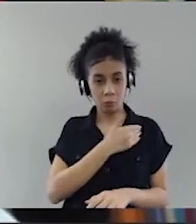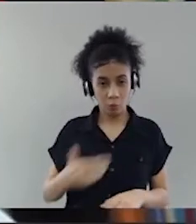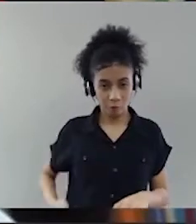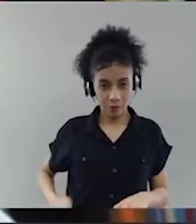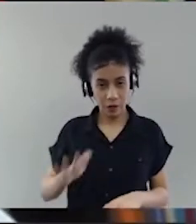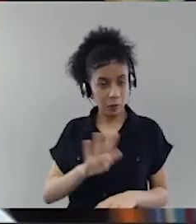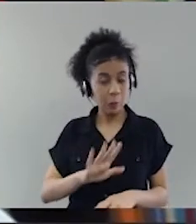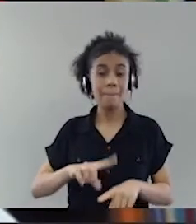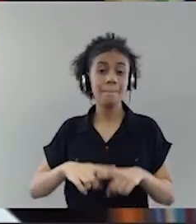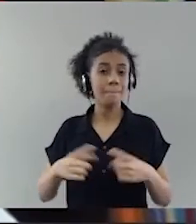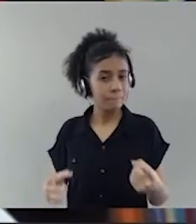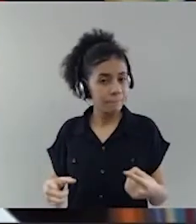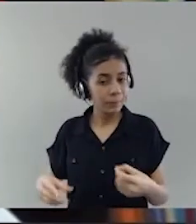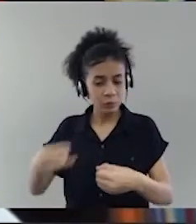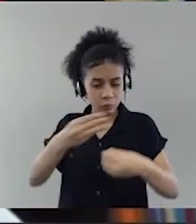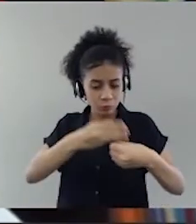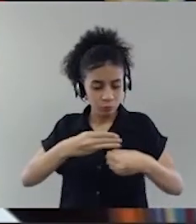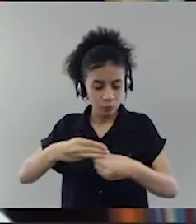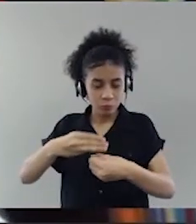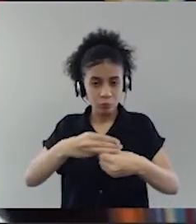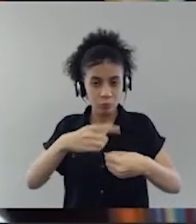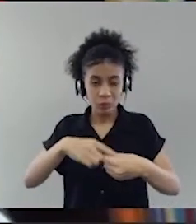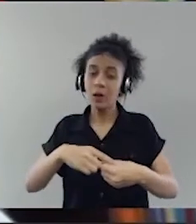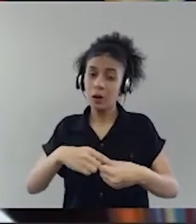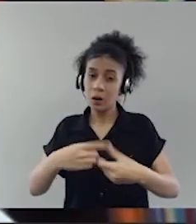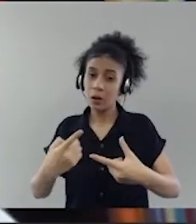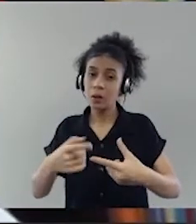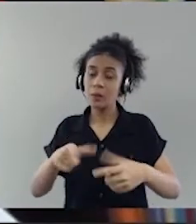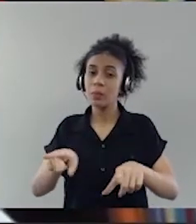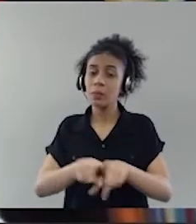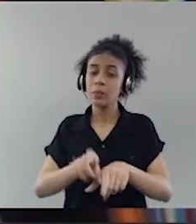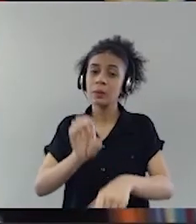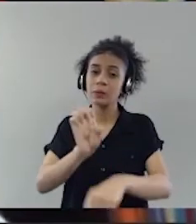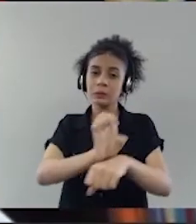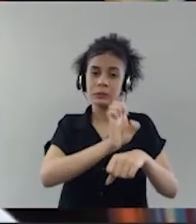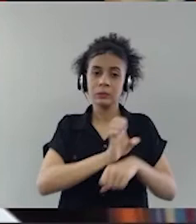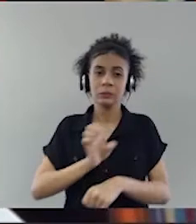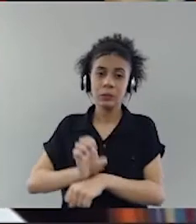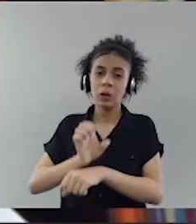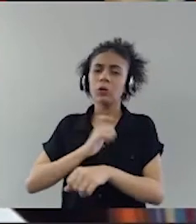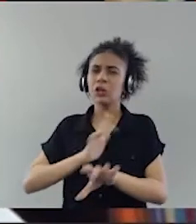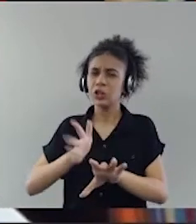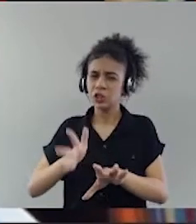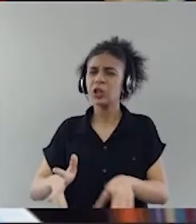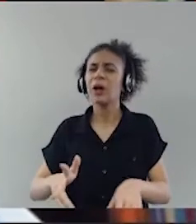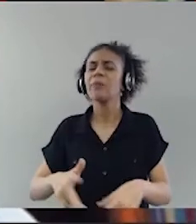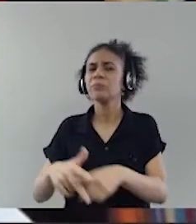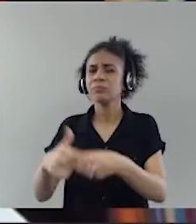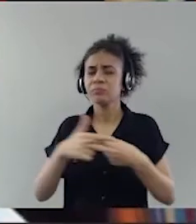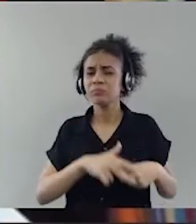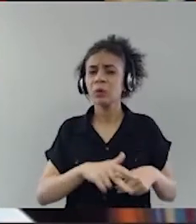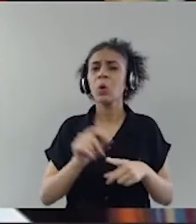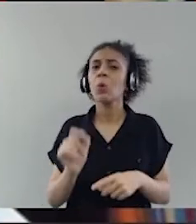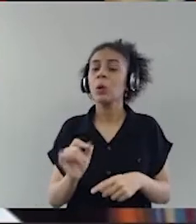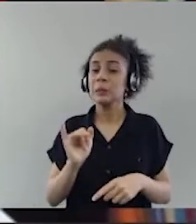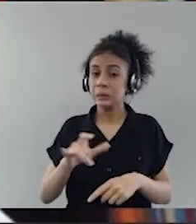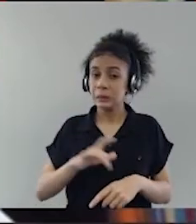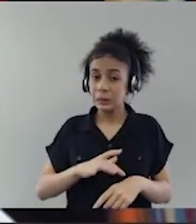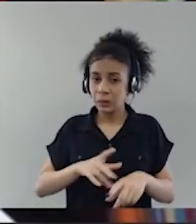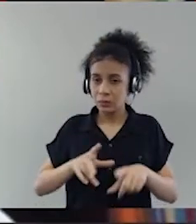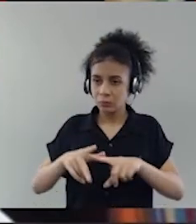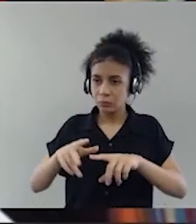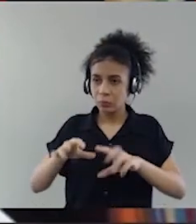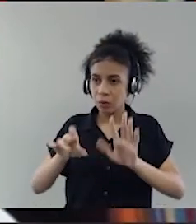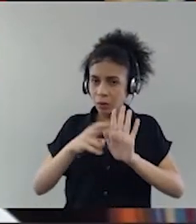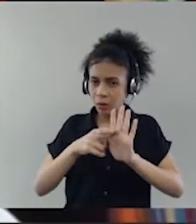mas que os municípios, sobretudo, o Estado já tem praticamente, imagino, né, todos regulamentados, mas que se tenha uma regulamentação